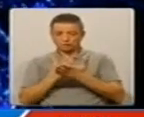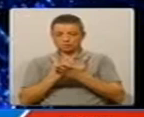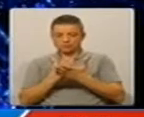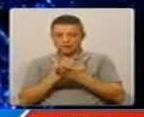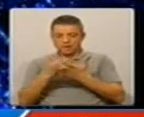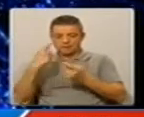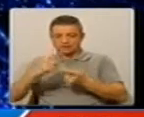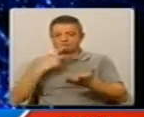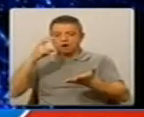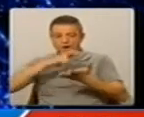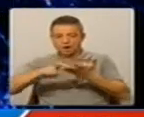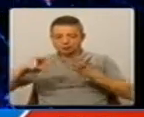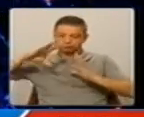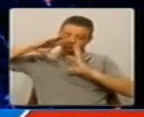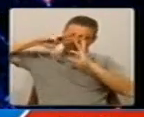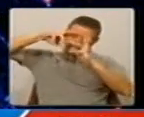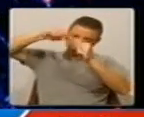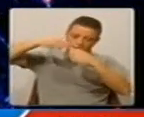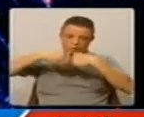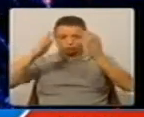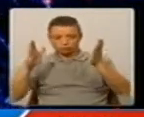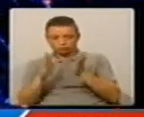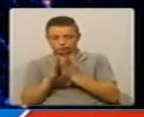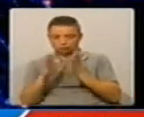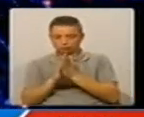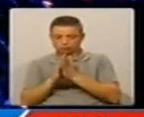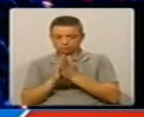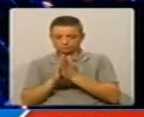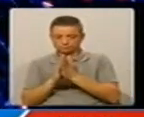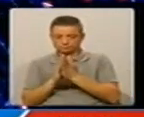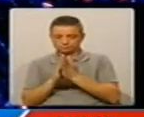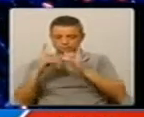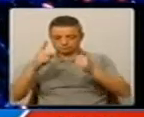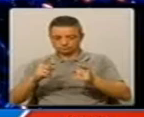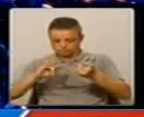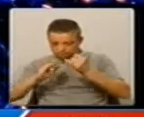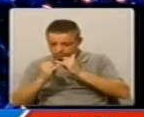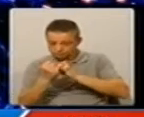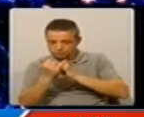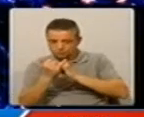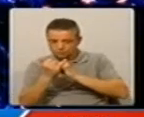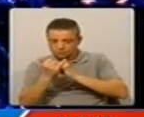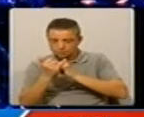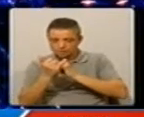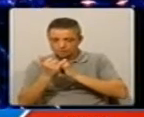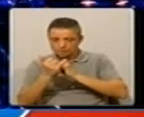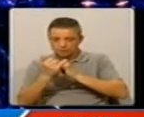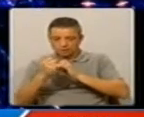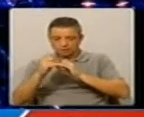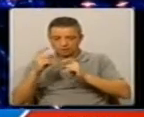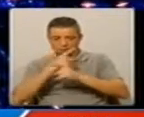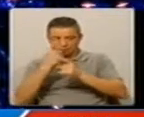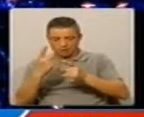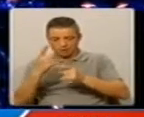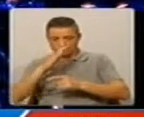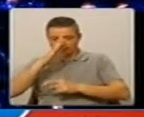mais energéticos do universo. São provavelmente o resultado de buracos negros de dimensões colossais, supermaciços,